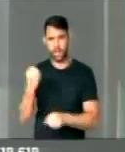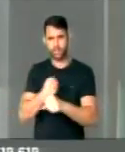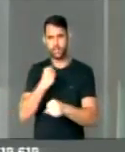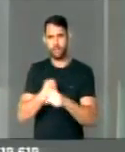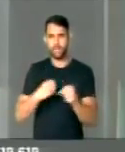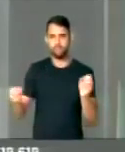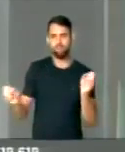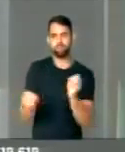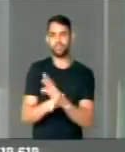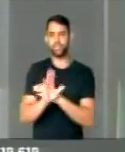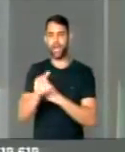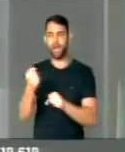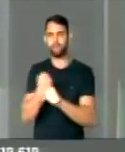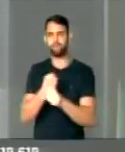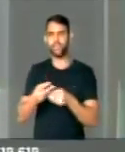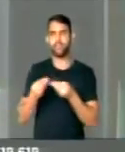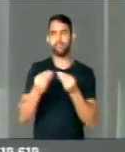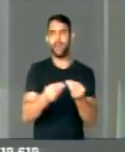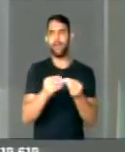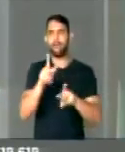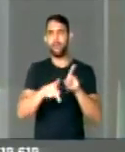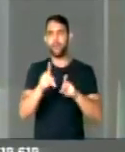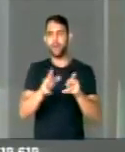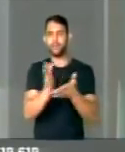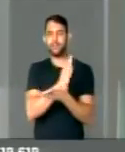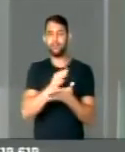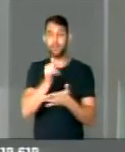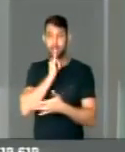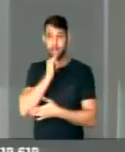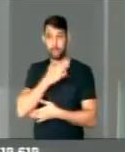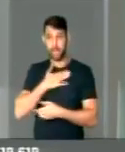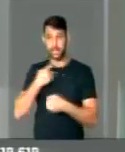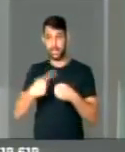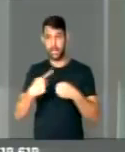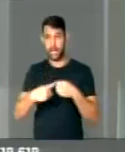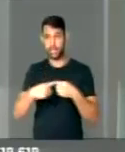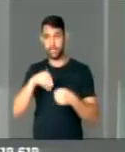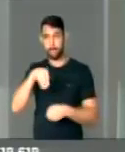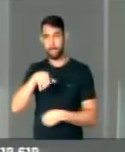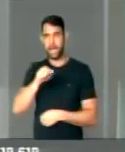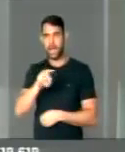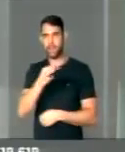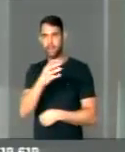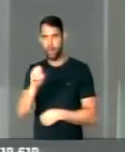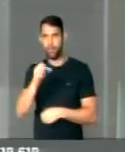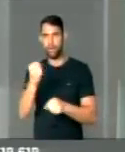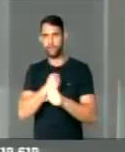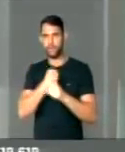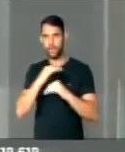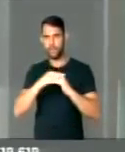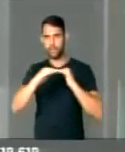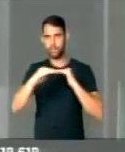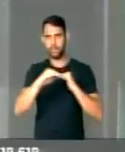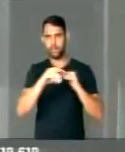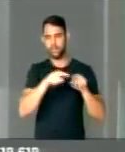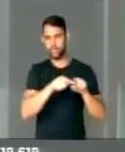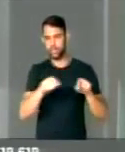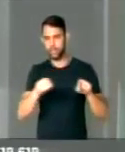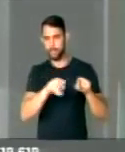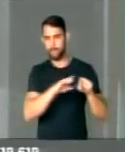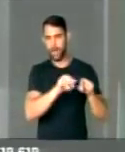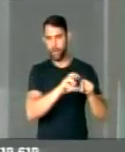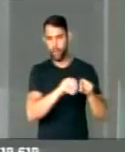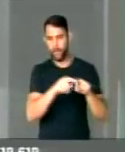foram concluídas e entregues à população. Vou dar o exemplo da minha cidade, cidade de Matões, o asfaltamento de Baú para a cidade de